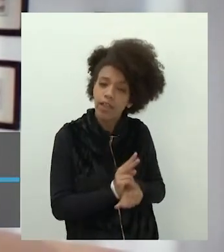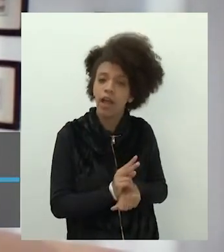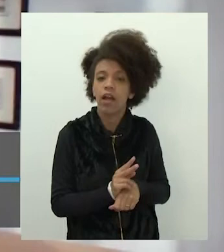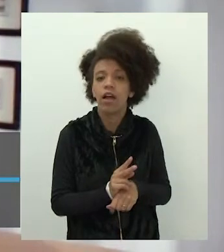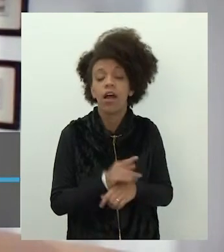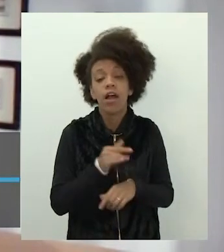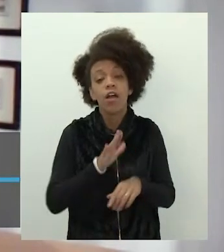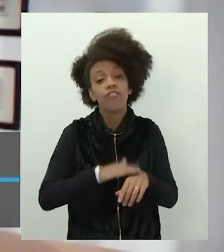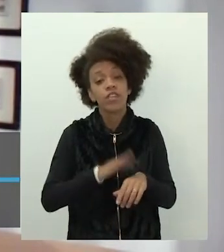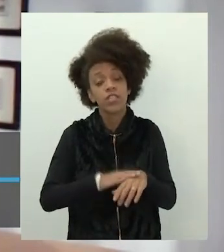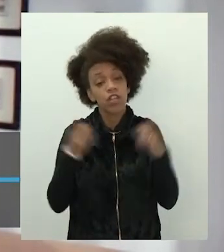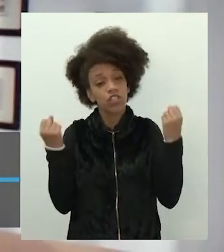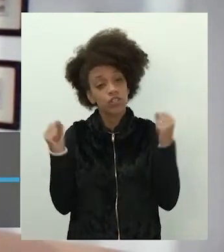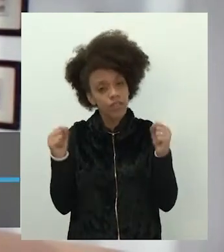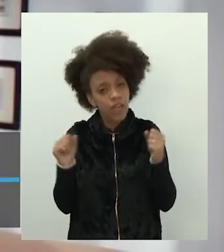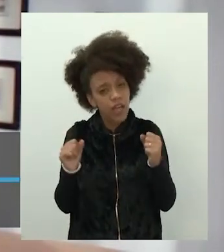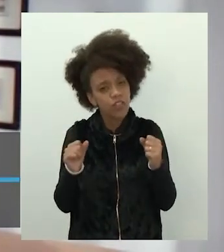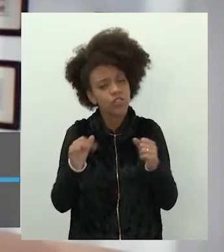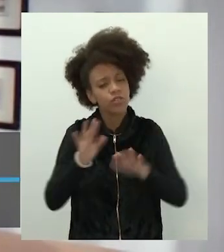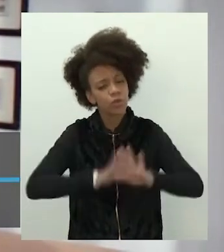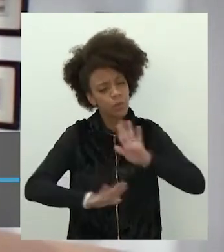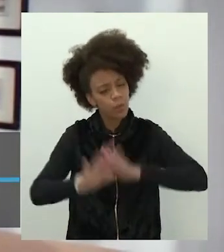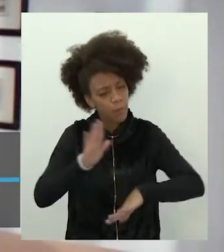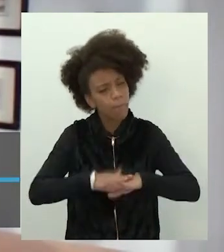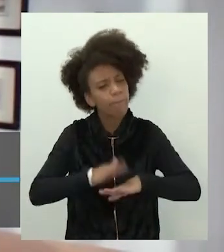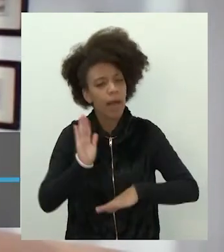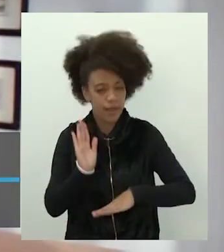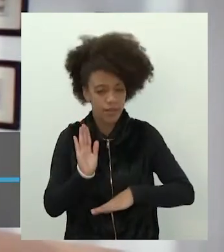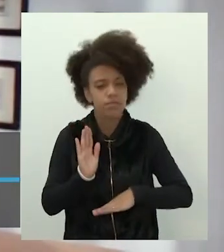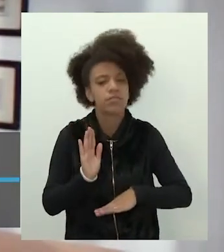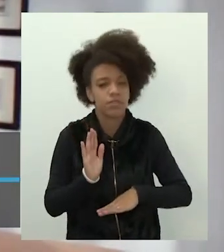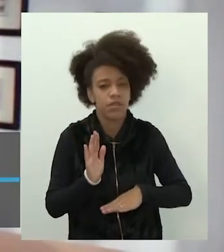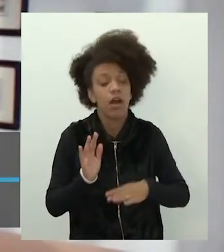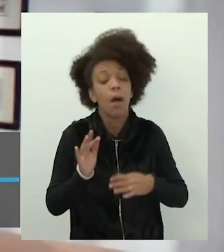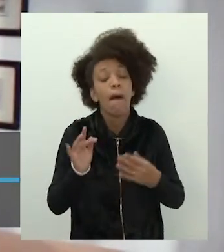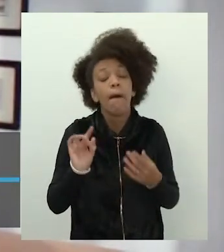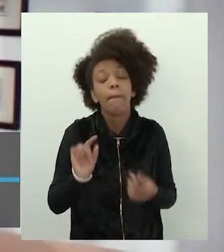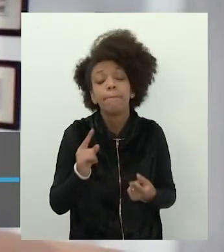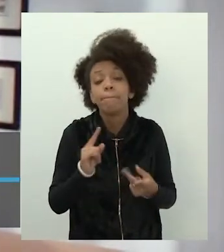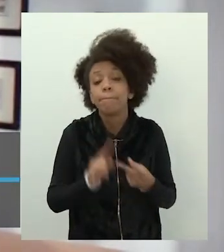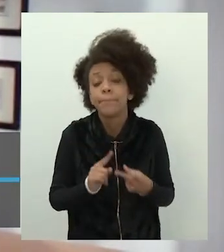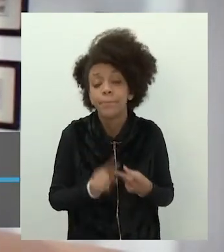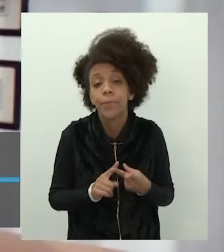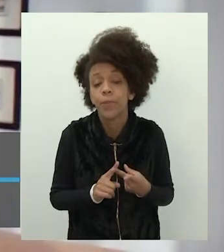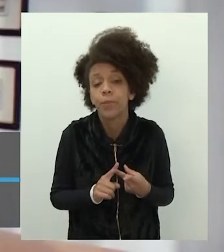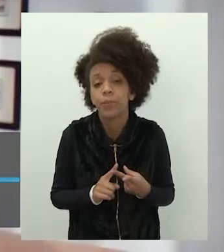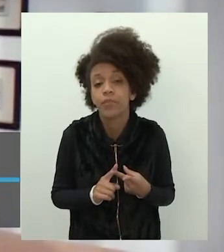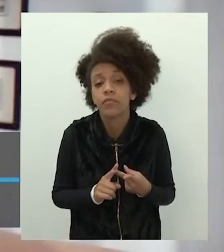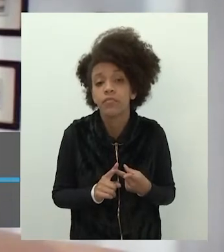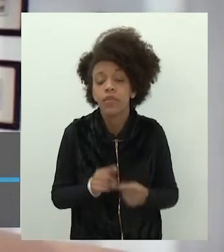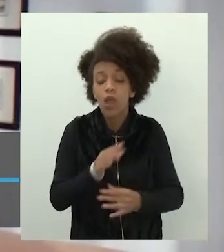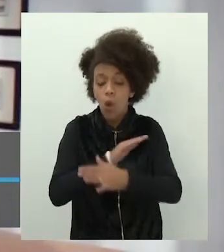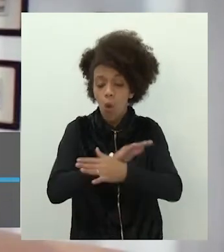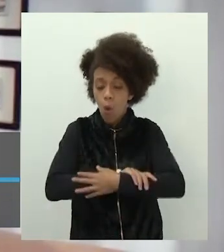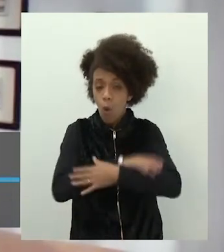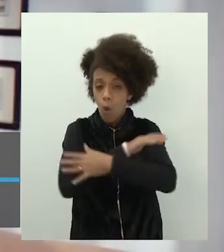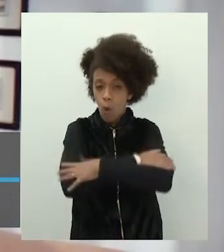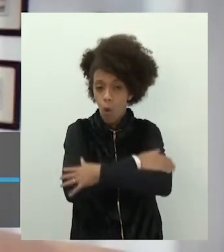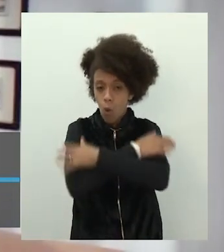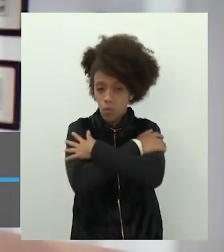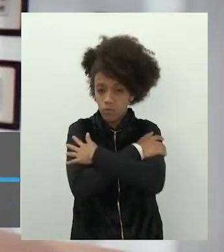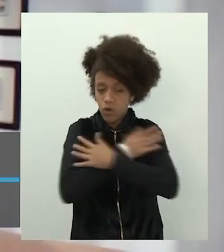atividade física seja mais caprichada, para que os membros inferiores fiquem